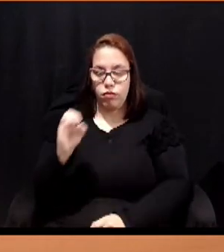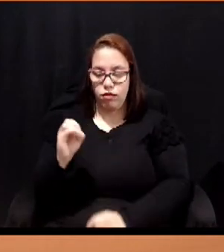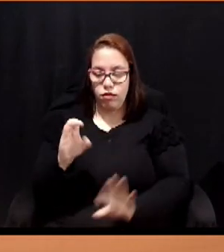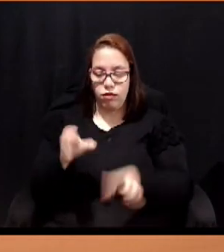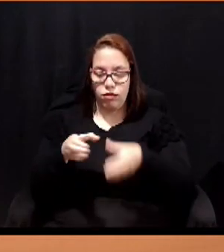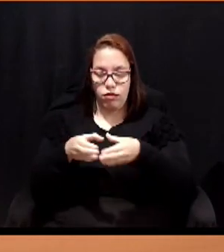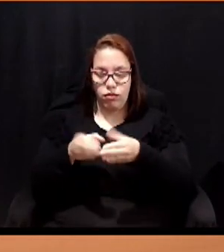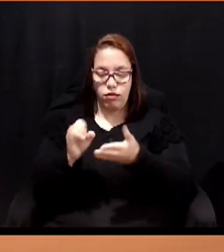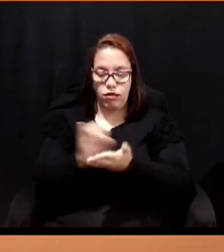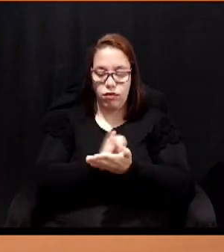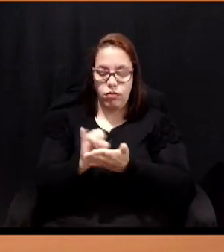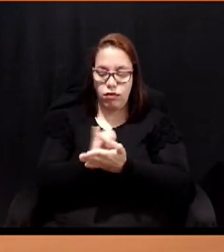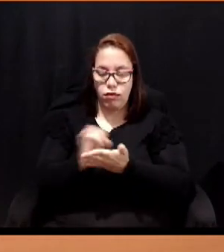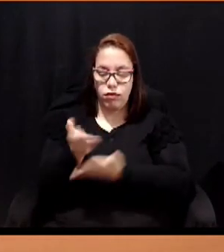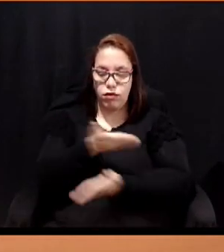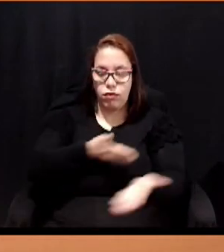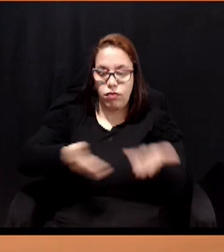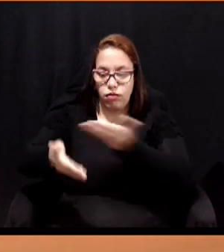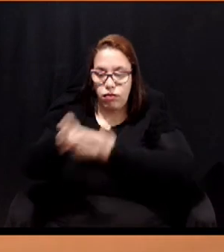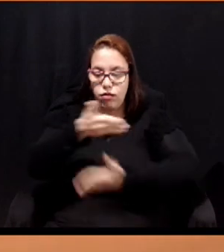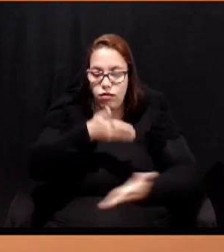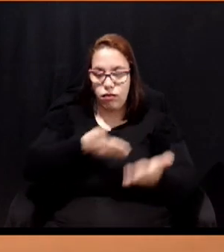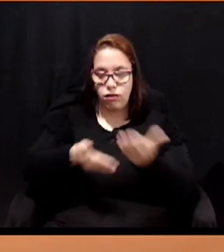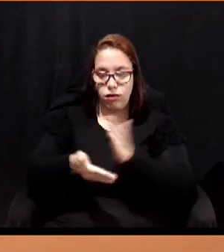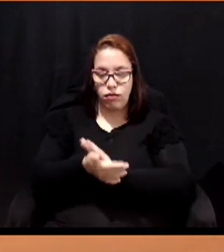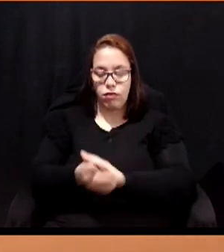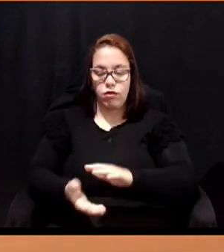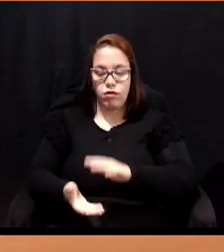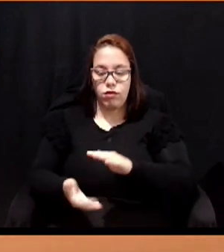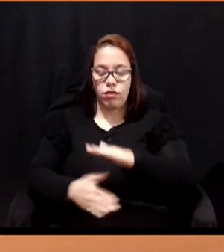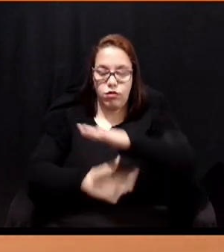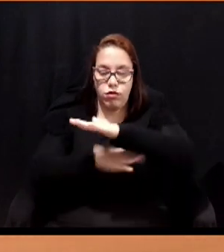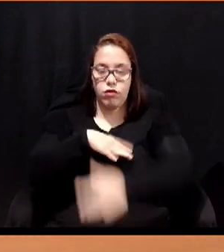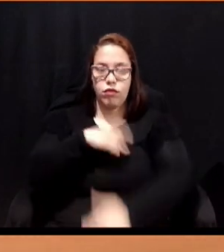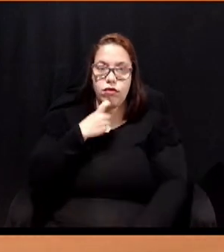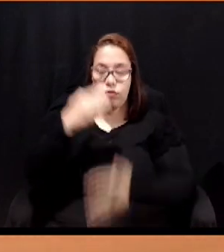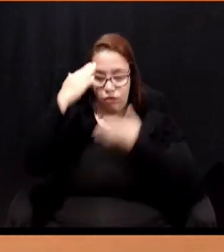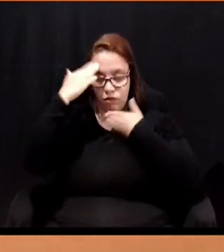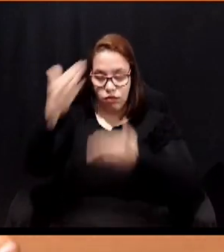Relações Internacionais da Câmara Municipal de Campinas. Muitíssimo obrigada.